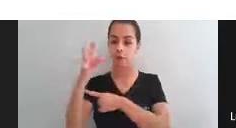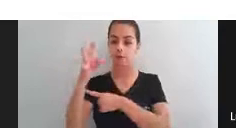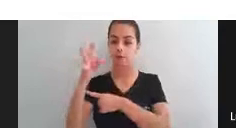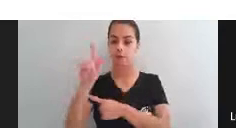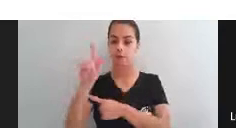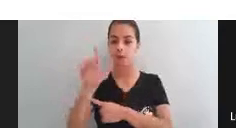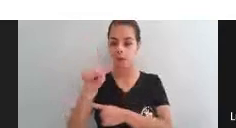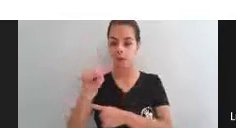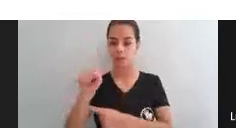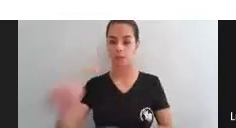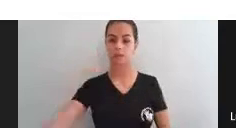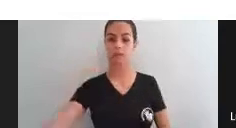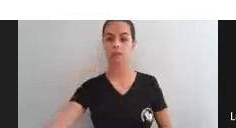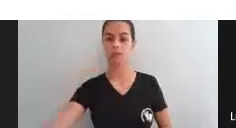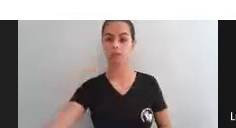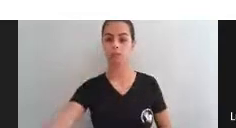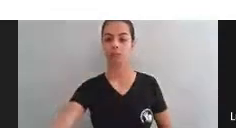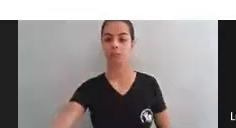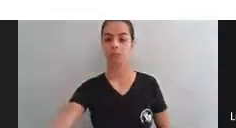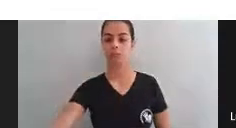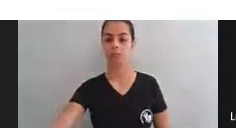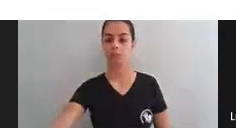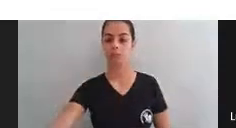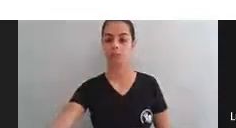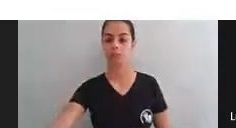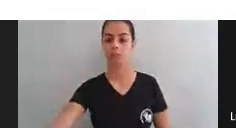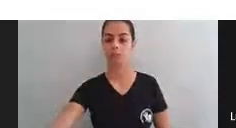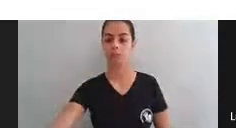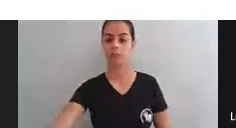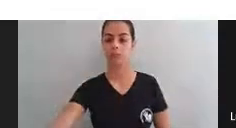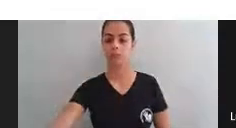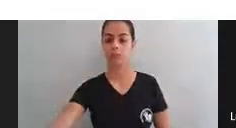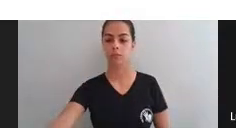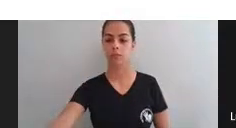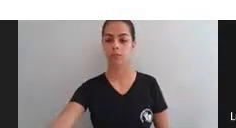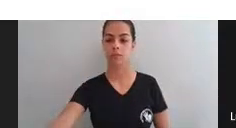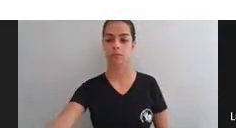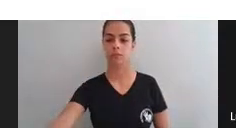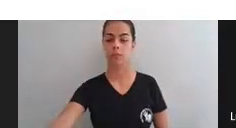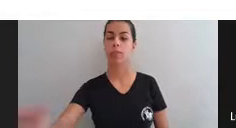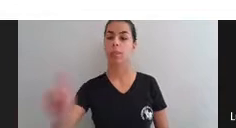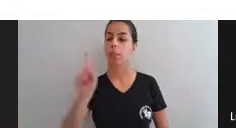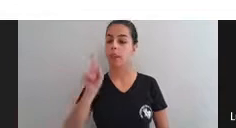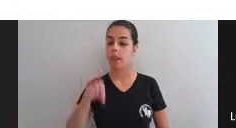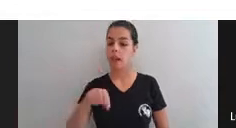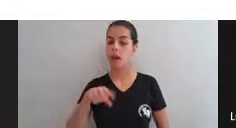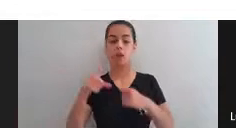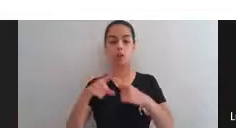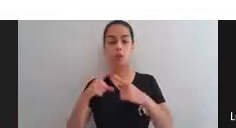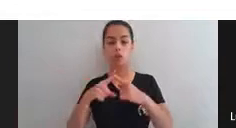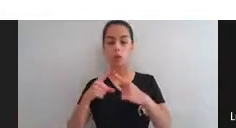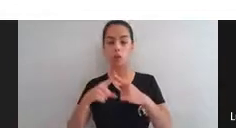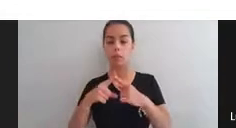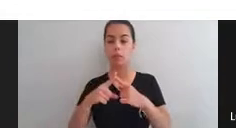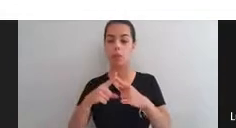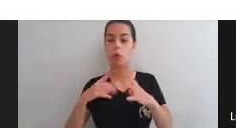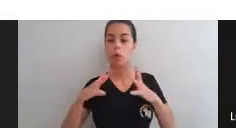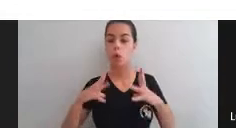isso aqui. E, de novo, essa é uma expressão da conservação de energia, gente. Que agora a gente